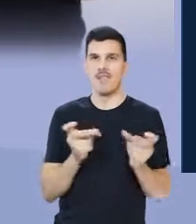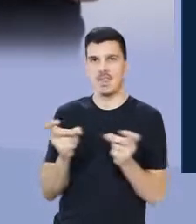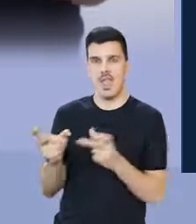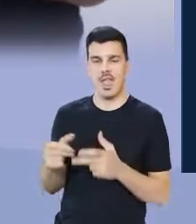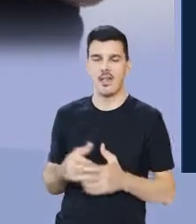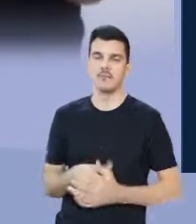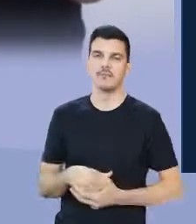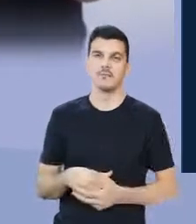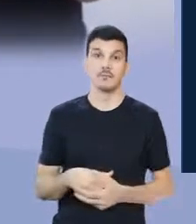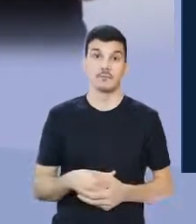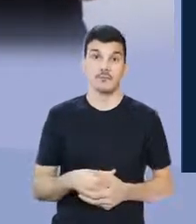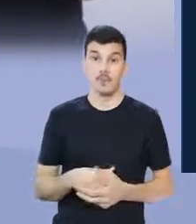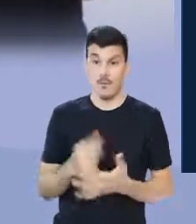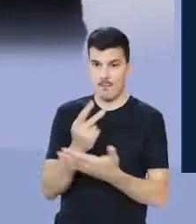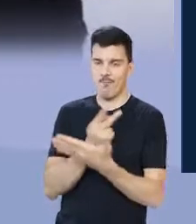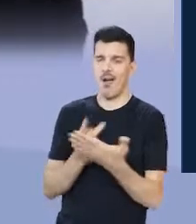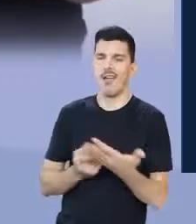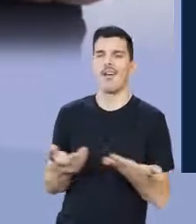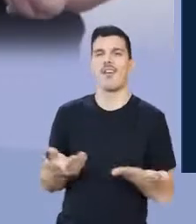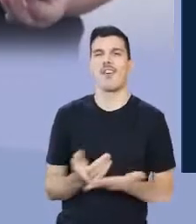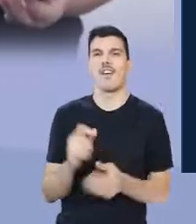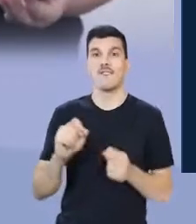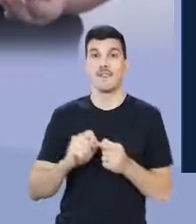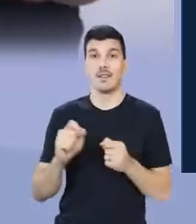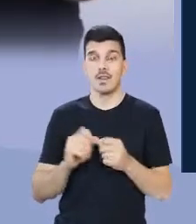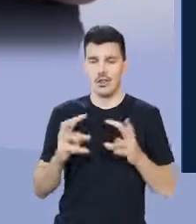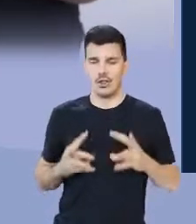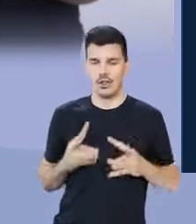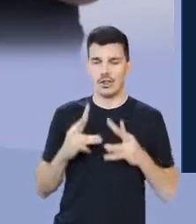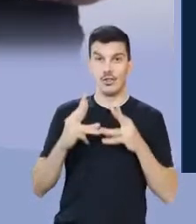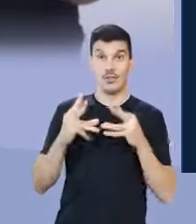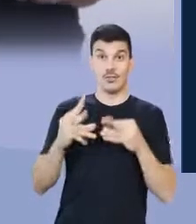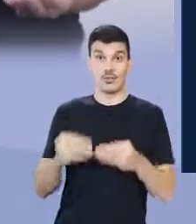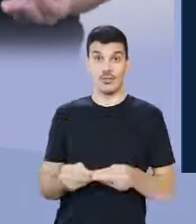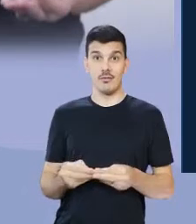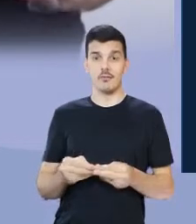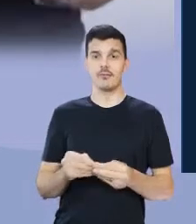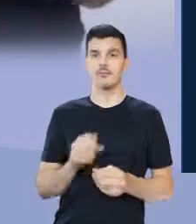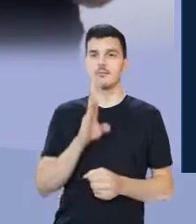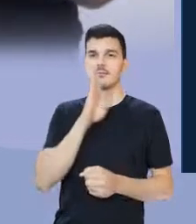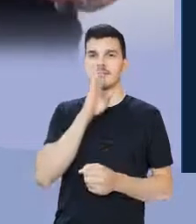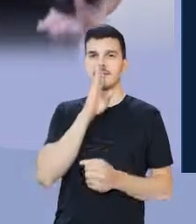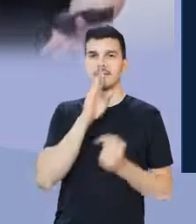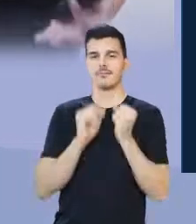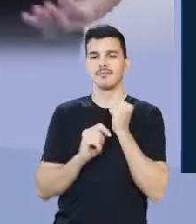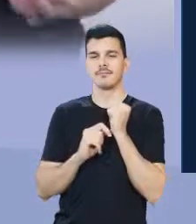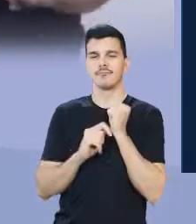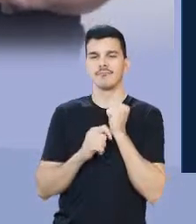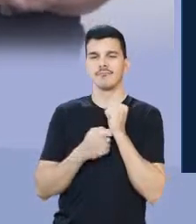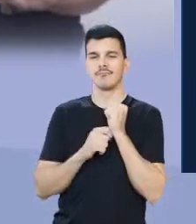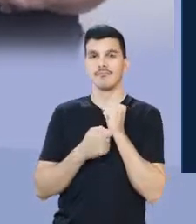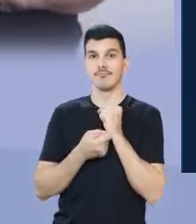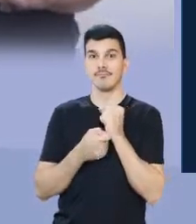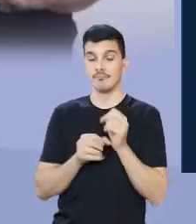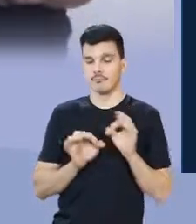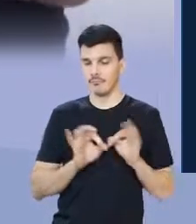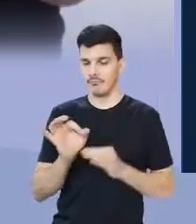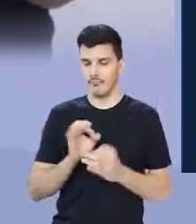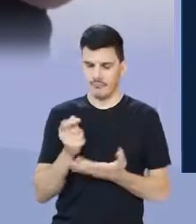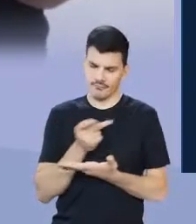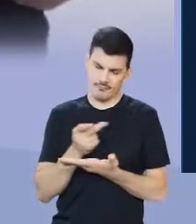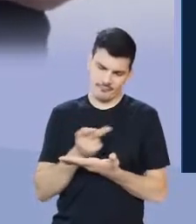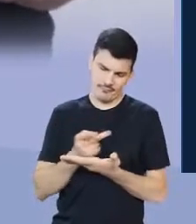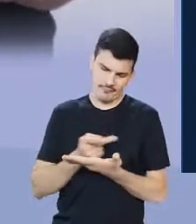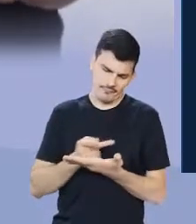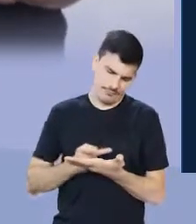você não pode vendê-la. O poeta, então, fazia tudo isso anonimamente.